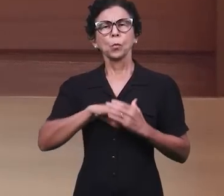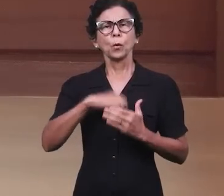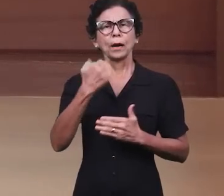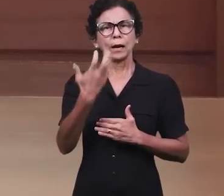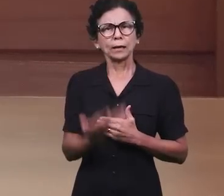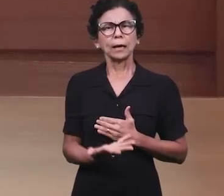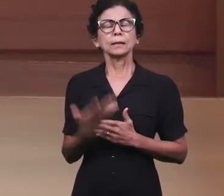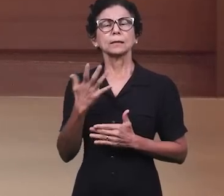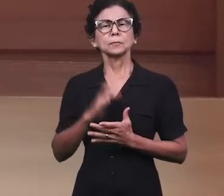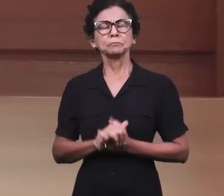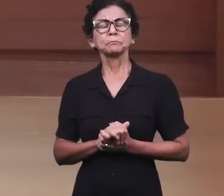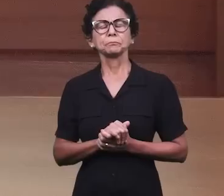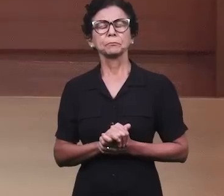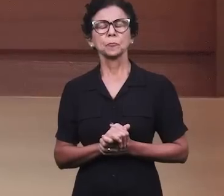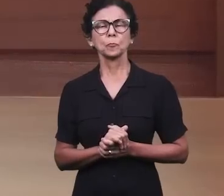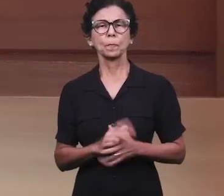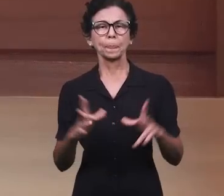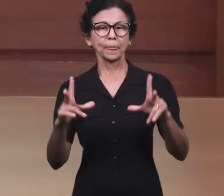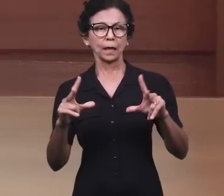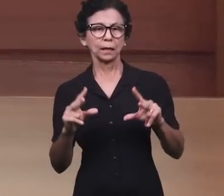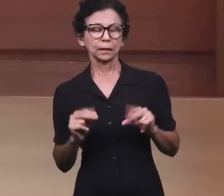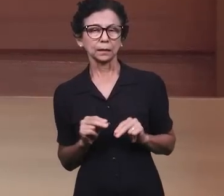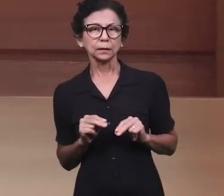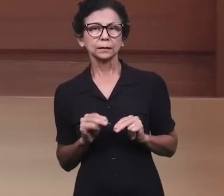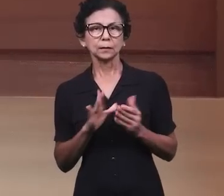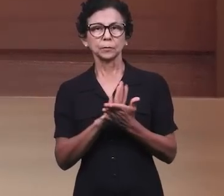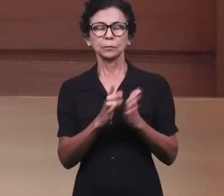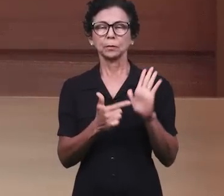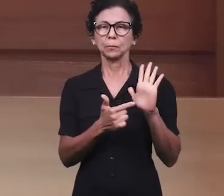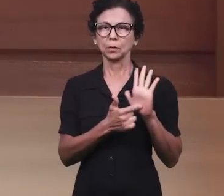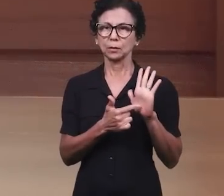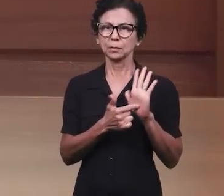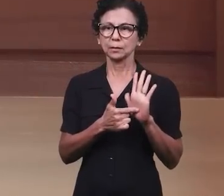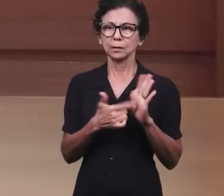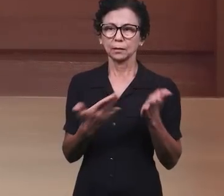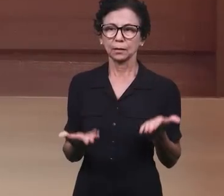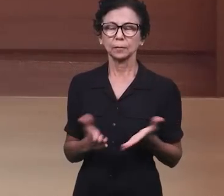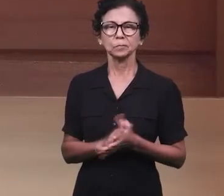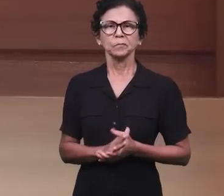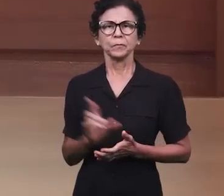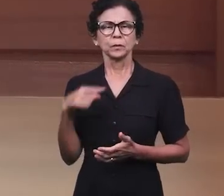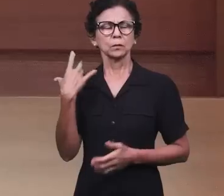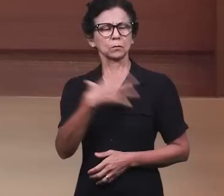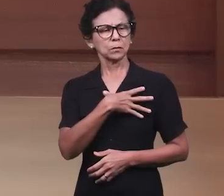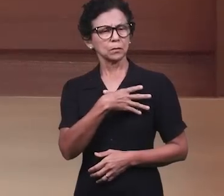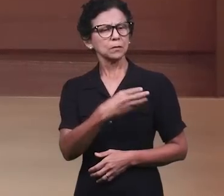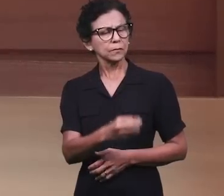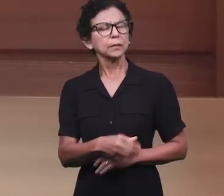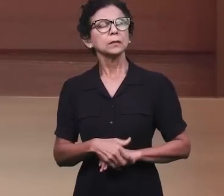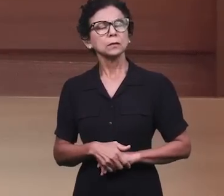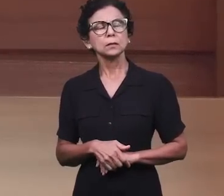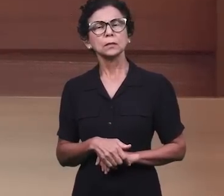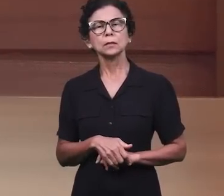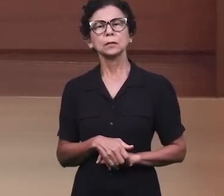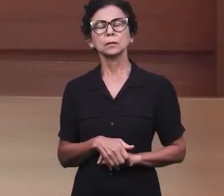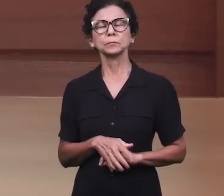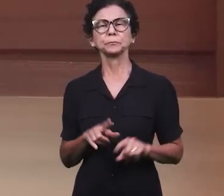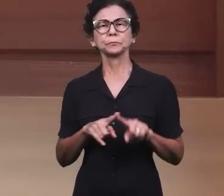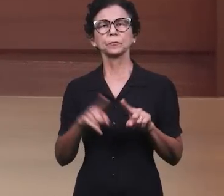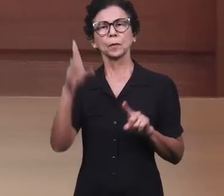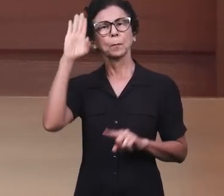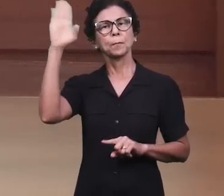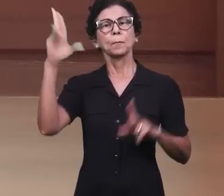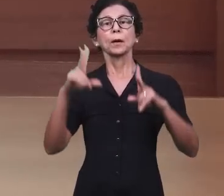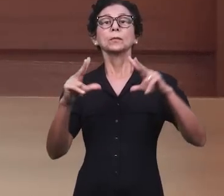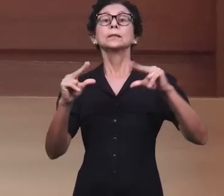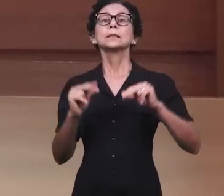toda a palavra do Senhor sempre fala de herança, né? Herança, aqui o texto citado, né? Os filhos são herança, mas a